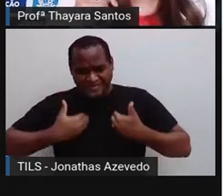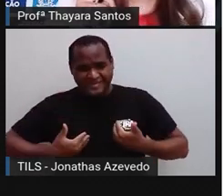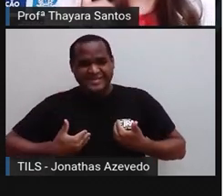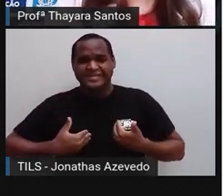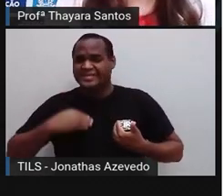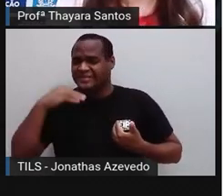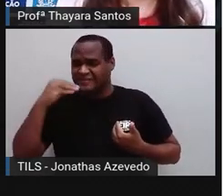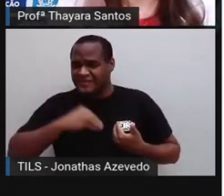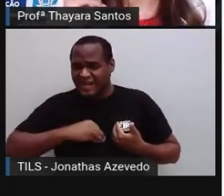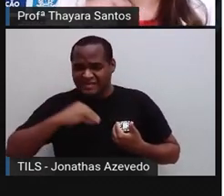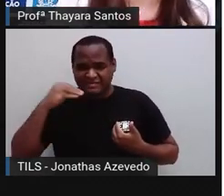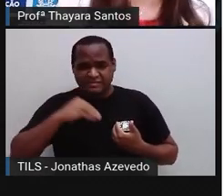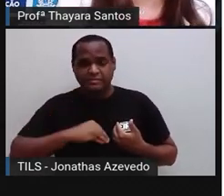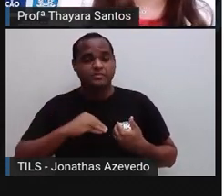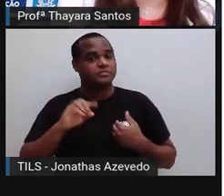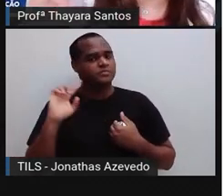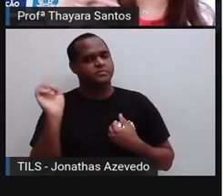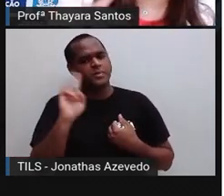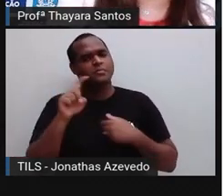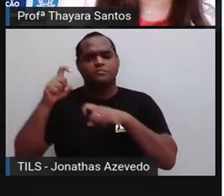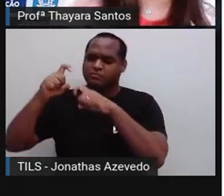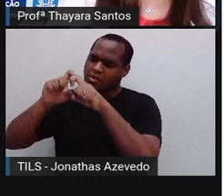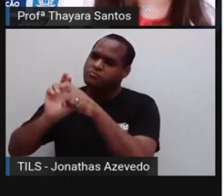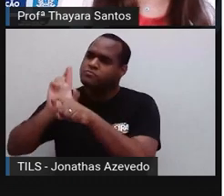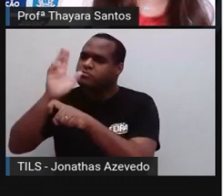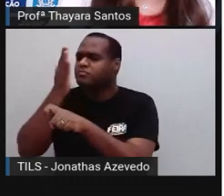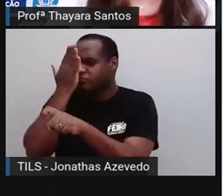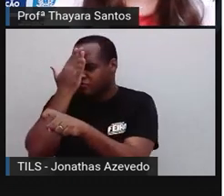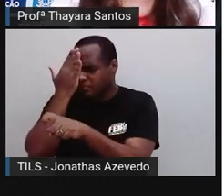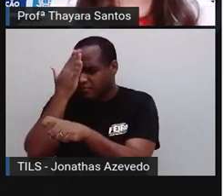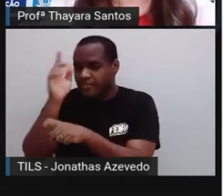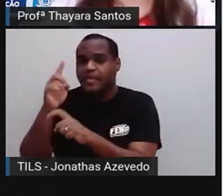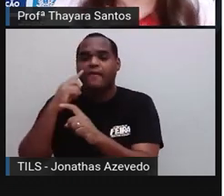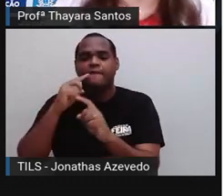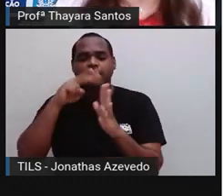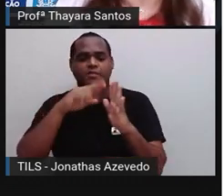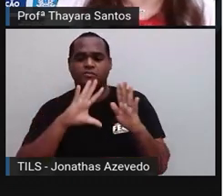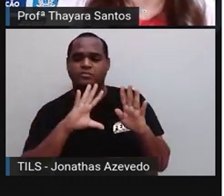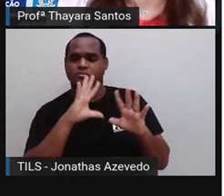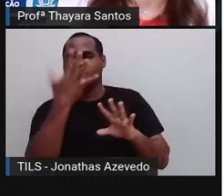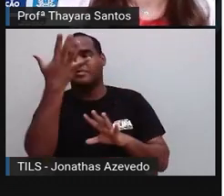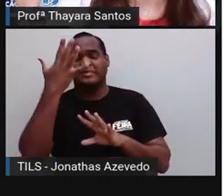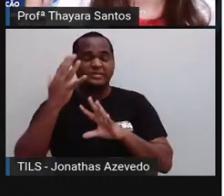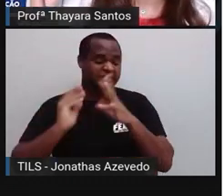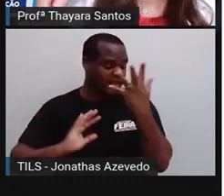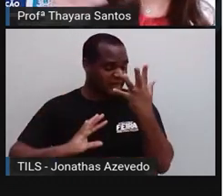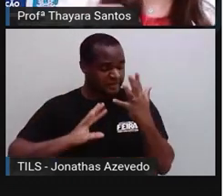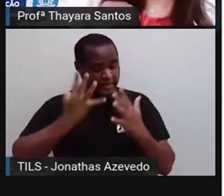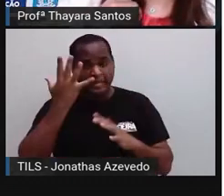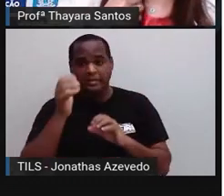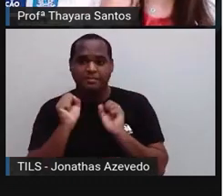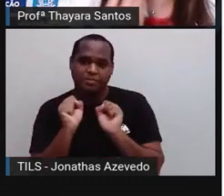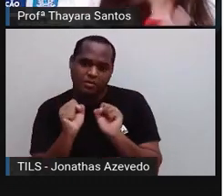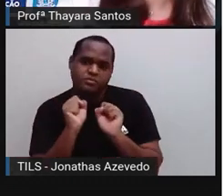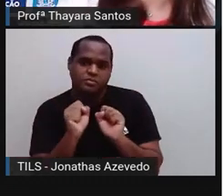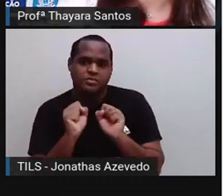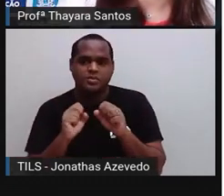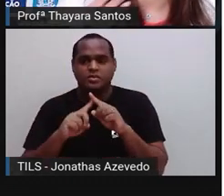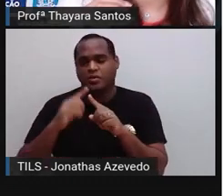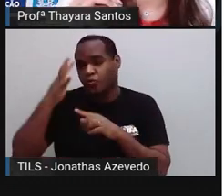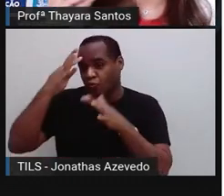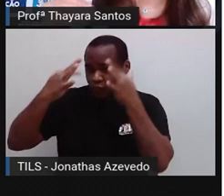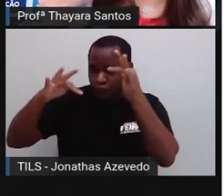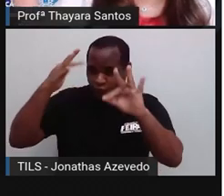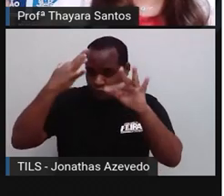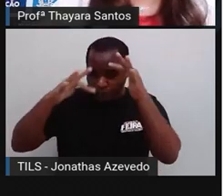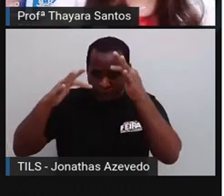organismo. Porém, alguns medicamentos, eles podem ter o que a gente chama de efeitos colaterais. Então, pode dar uma dor de